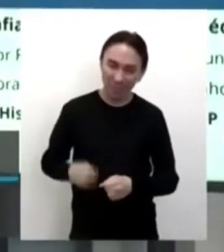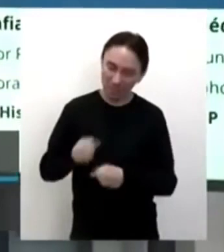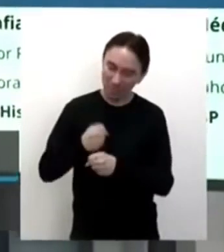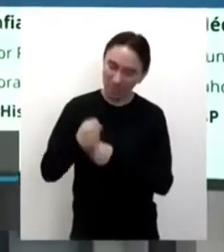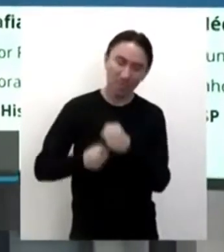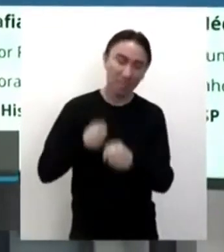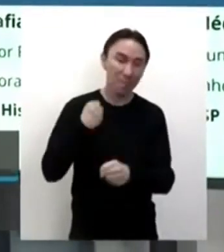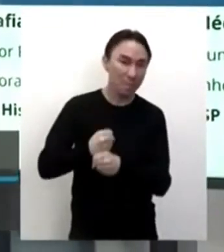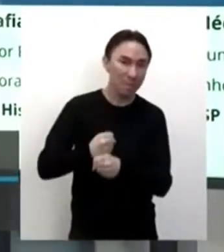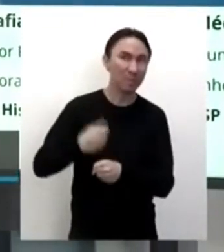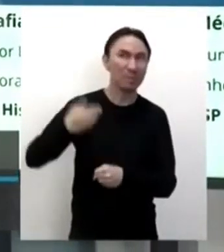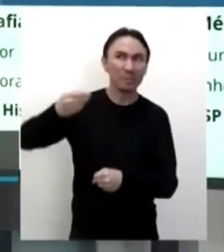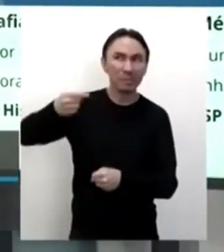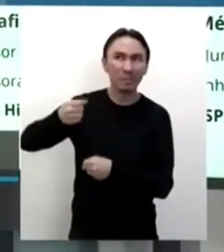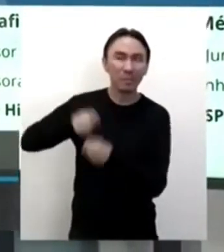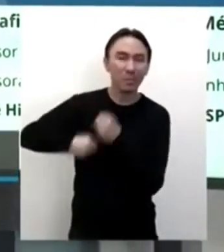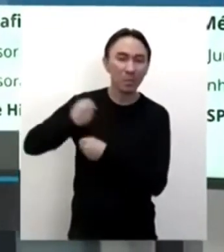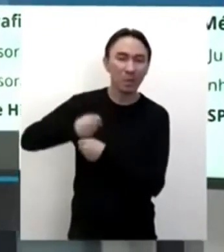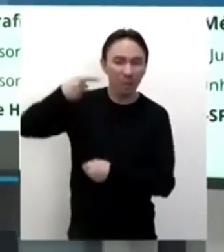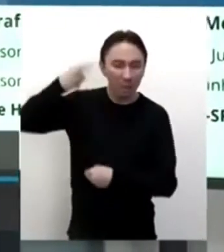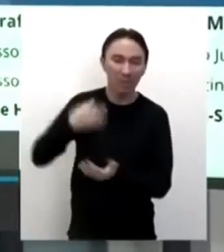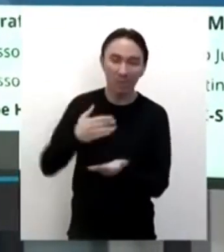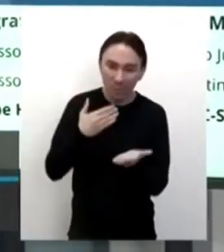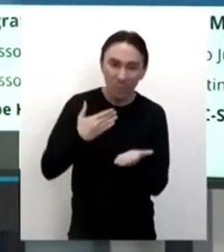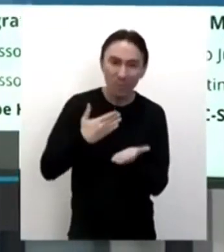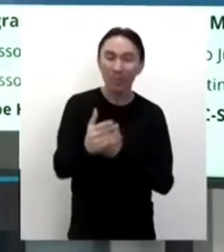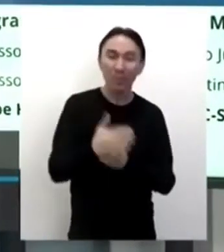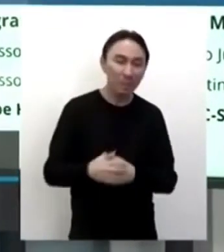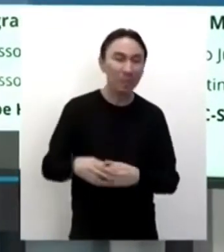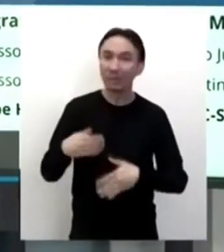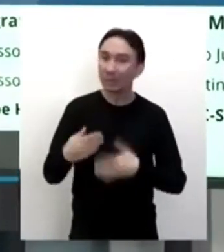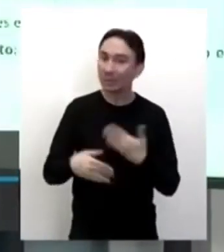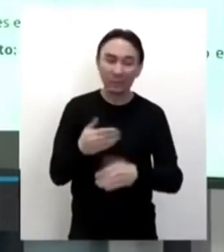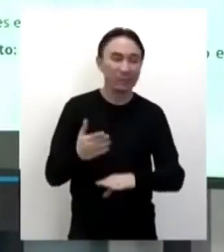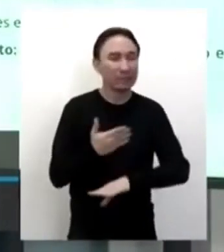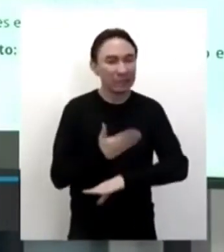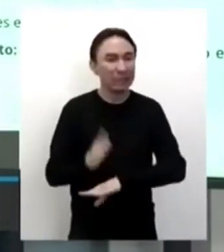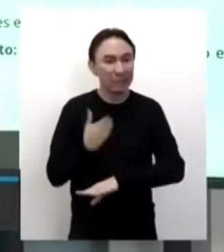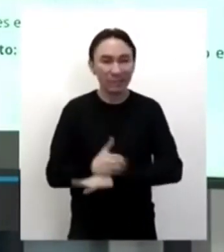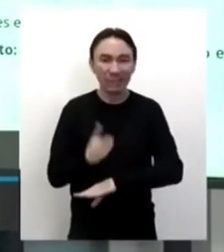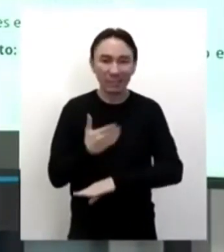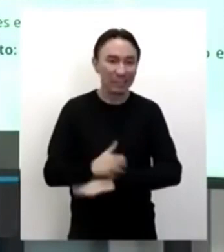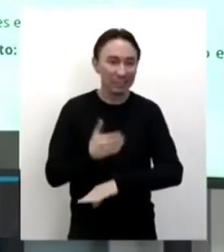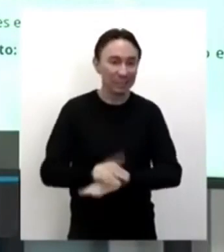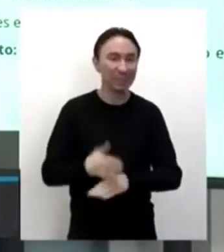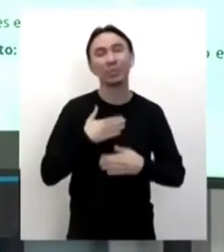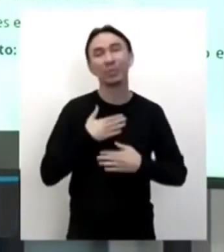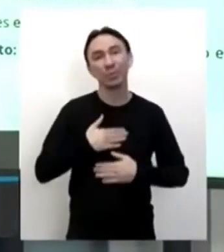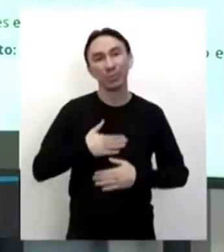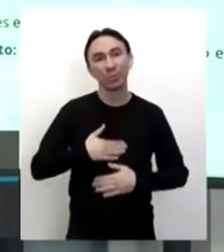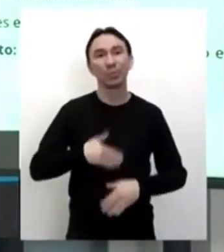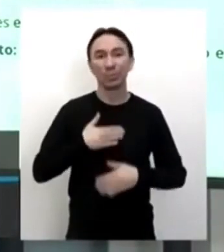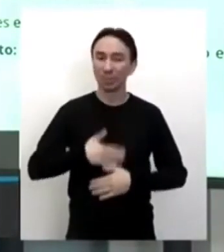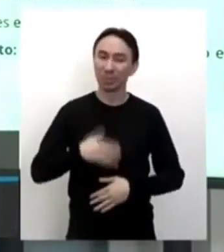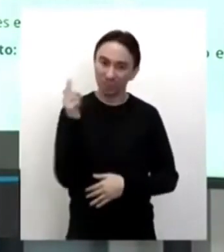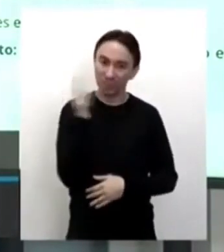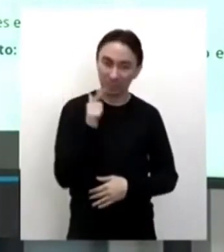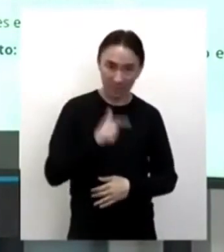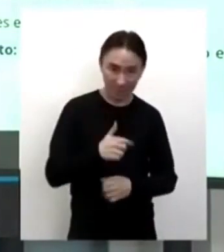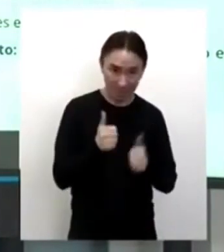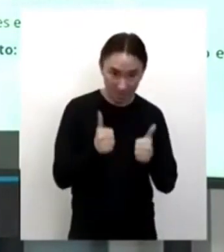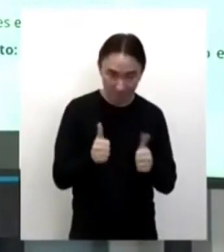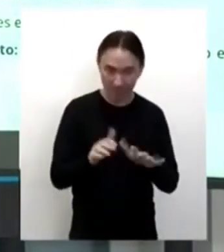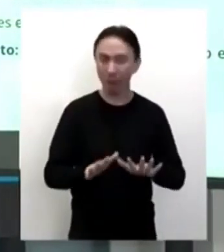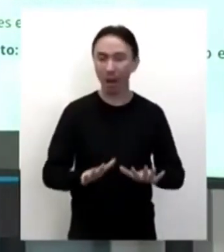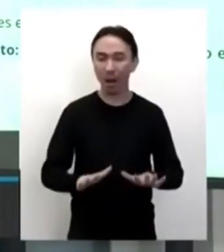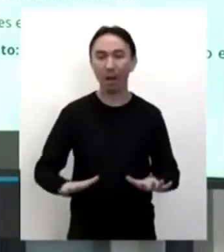que trêmulo, mas aí vai se acertando, aí vai ficar tinindo, vai começar a falar as coisas assim tranquilamente. Pode ficar tranquilo, né? Então,